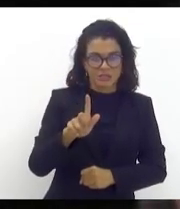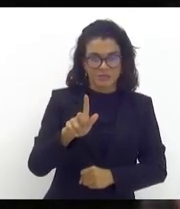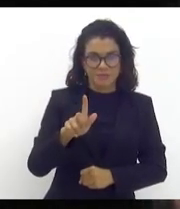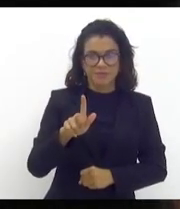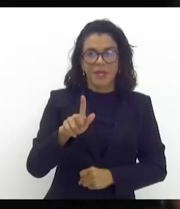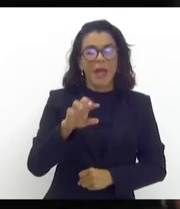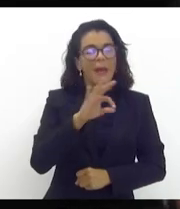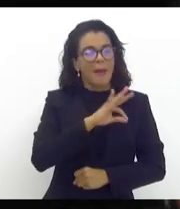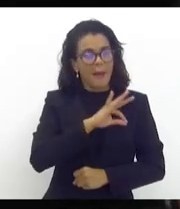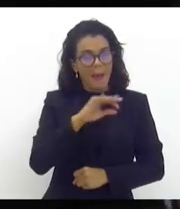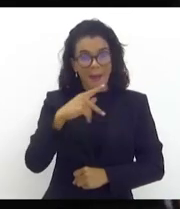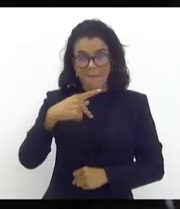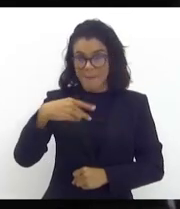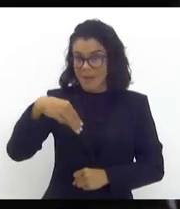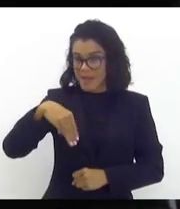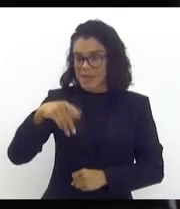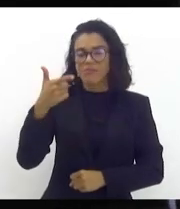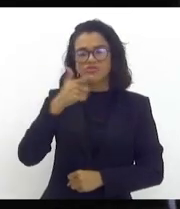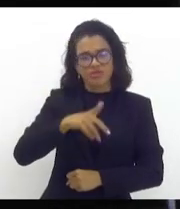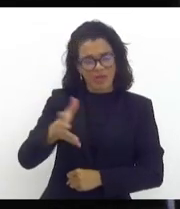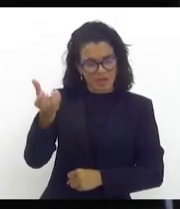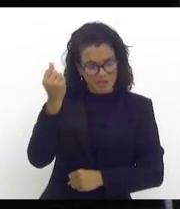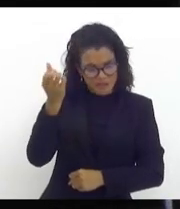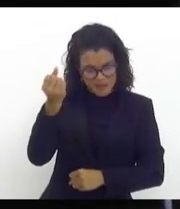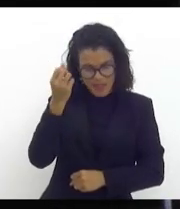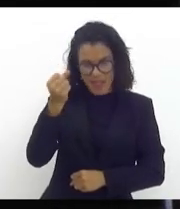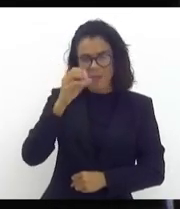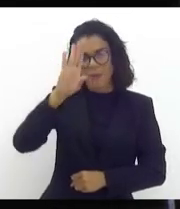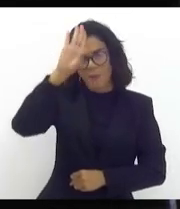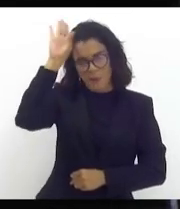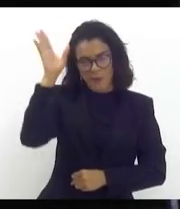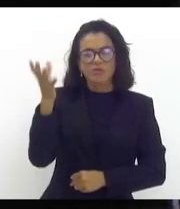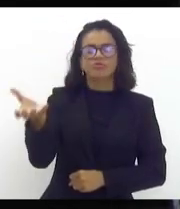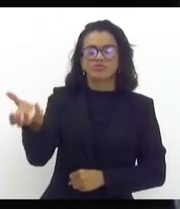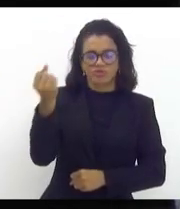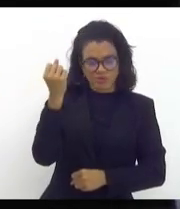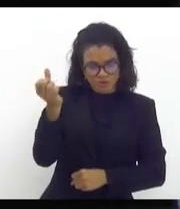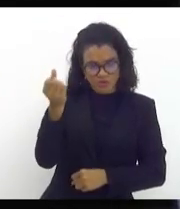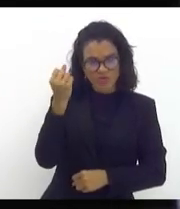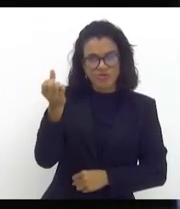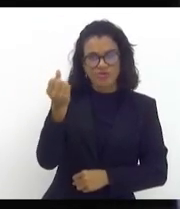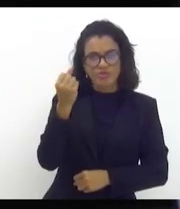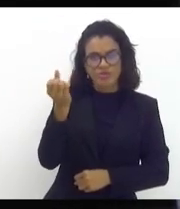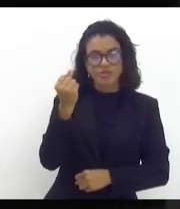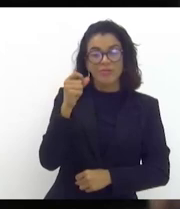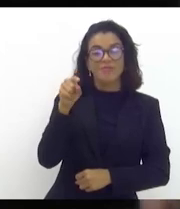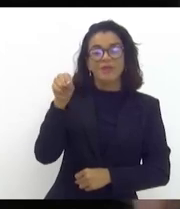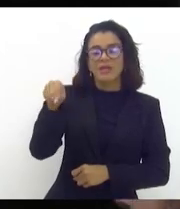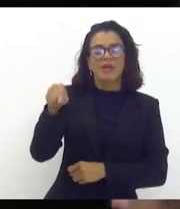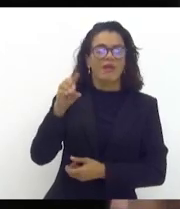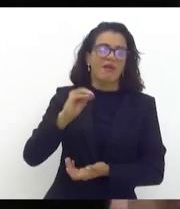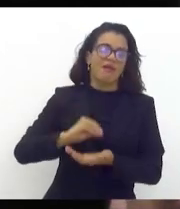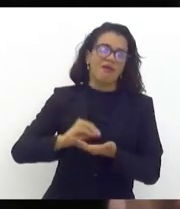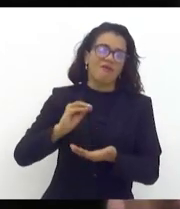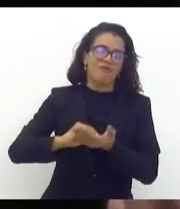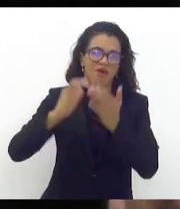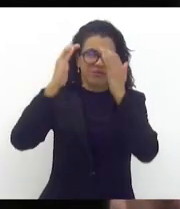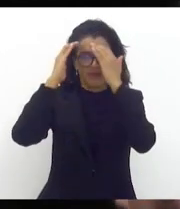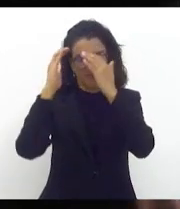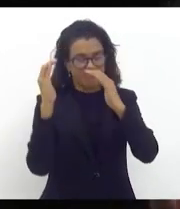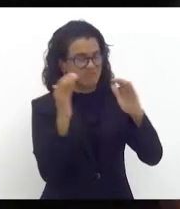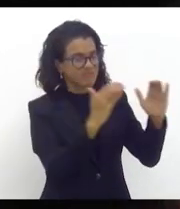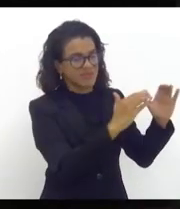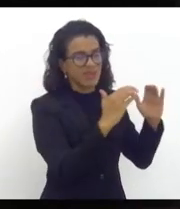recebe, o Corpo de Bombeiros já recebe. Isso é desleal com a